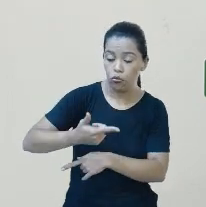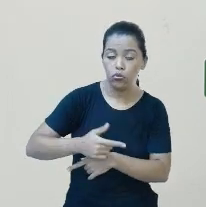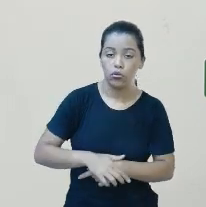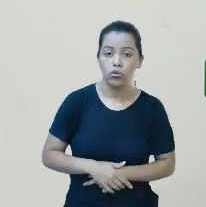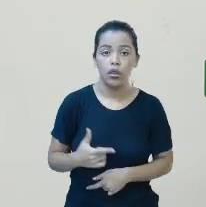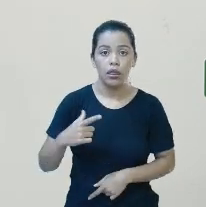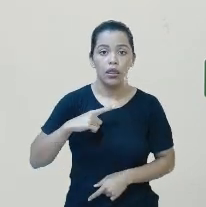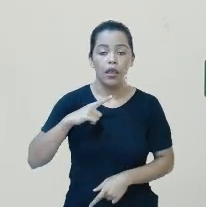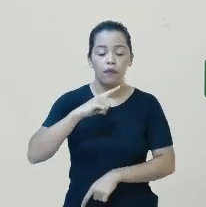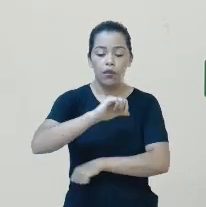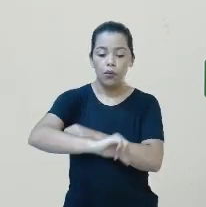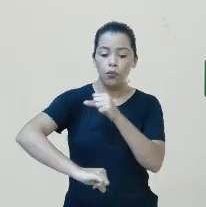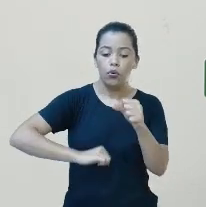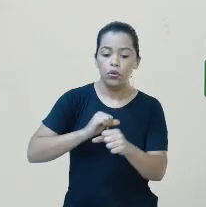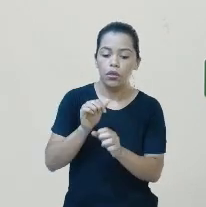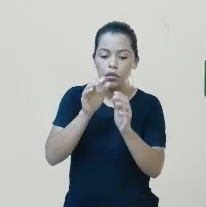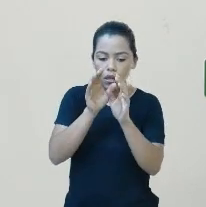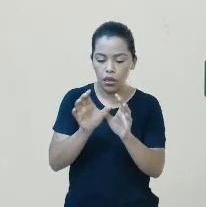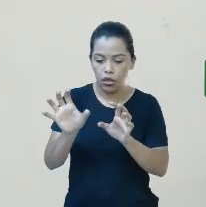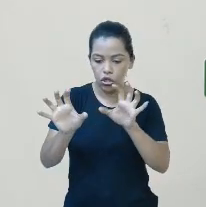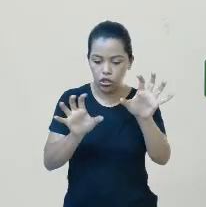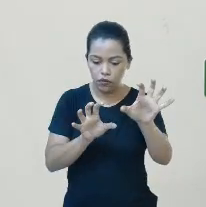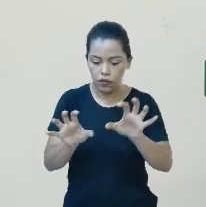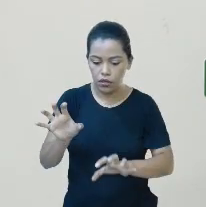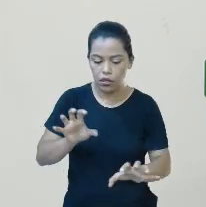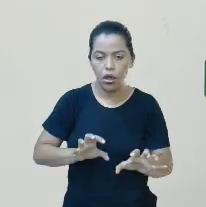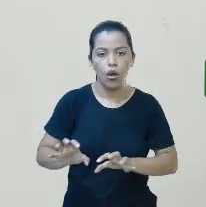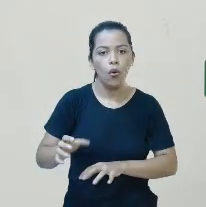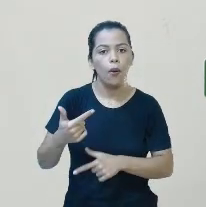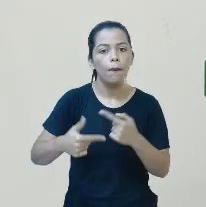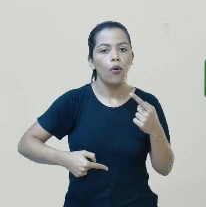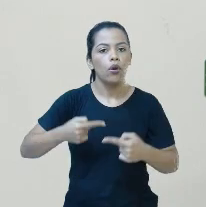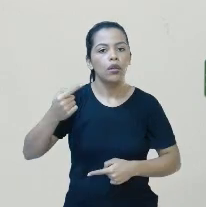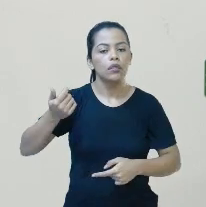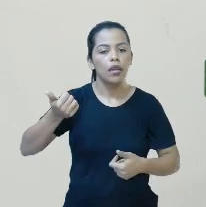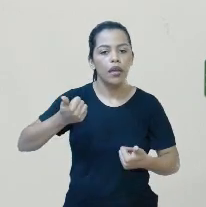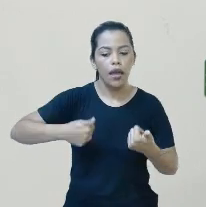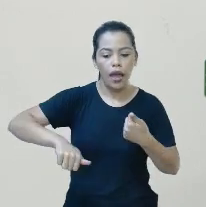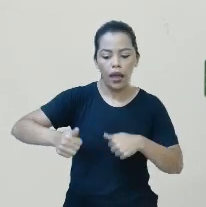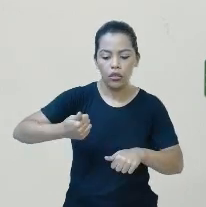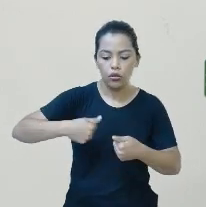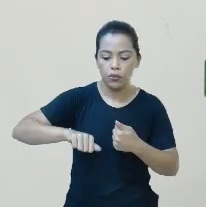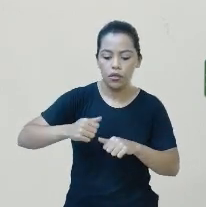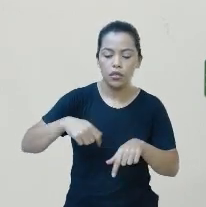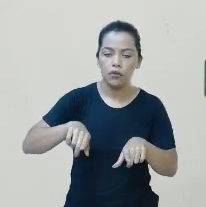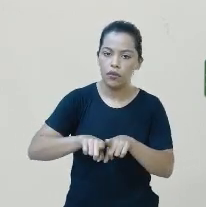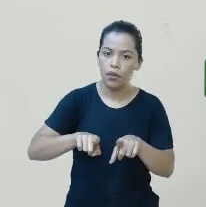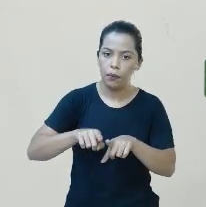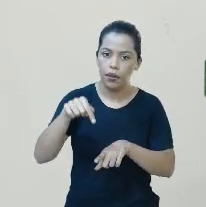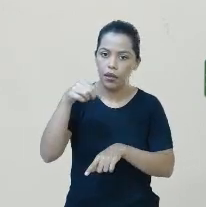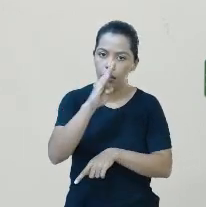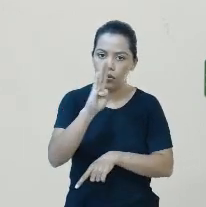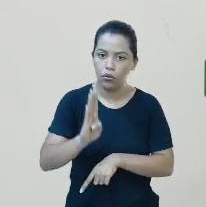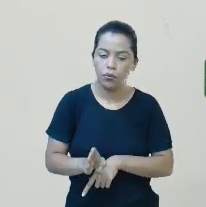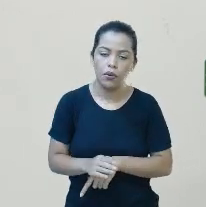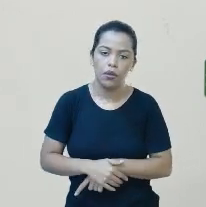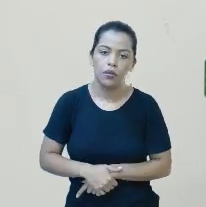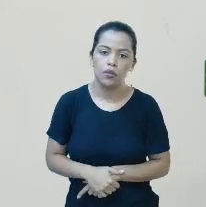houveram mudanças na divisão política e administrativa do país, como